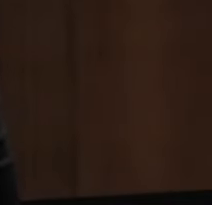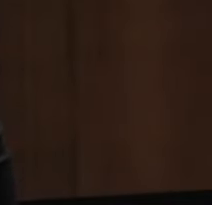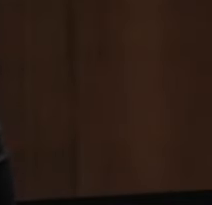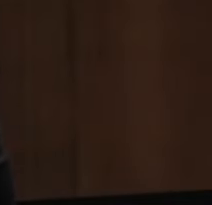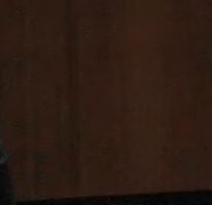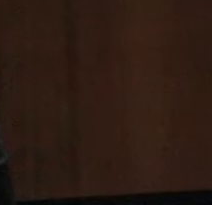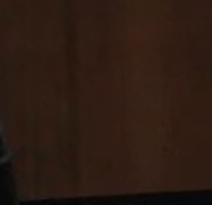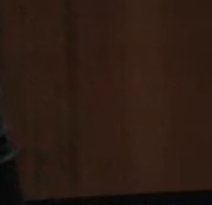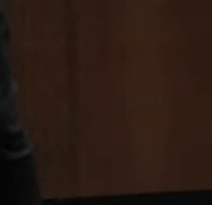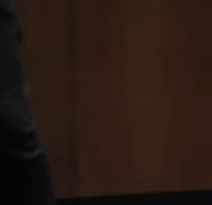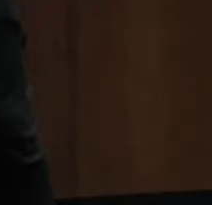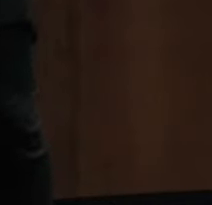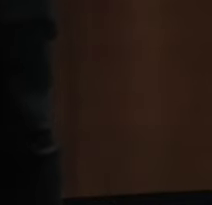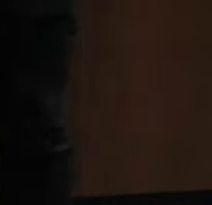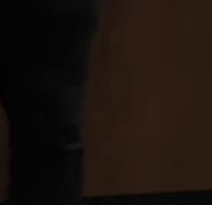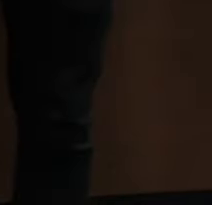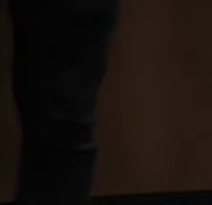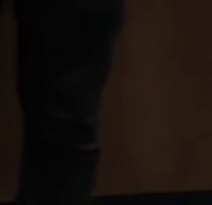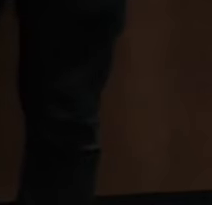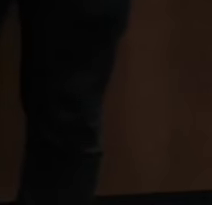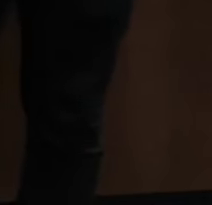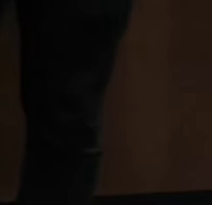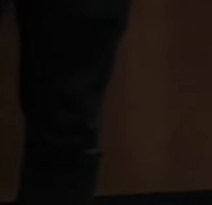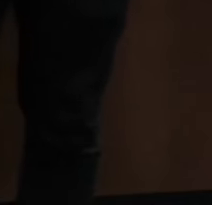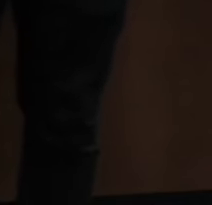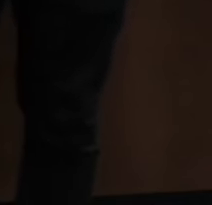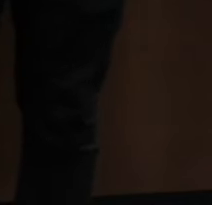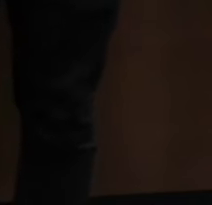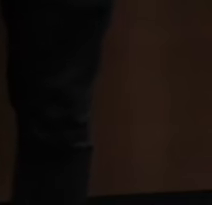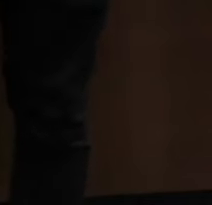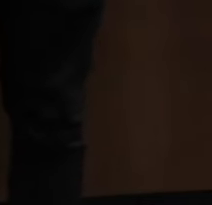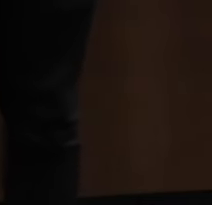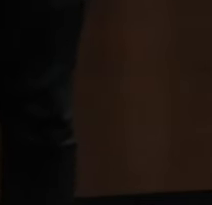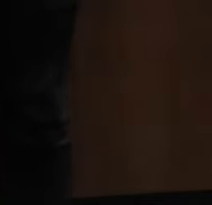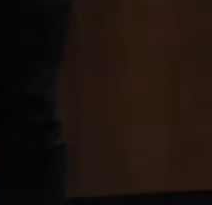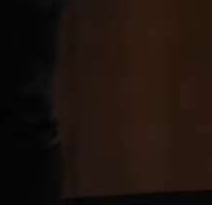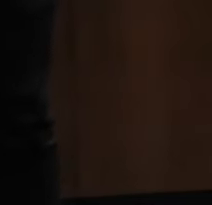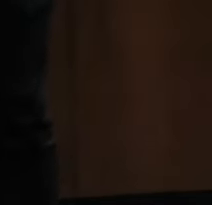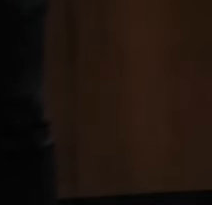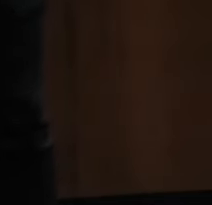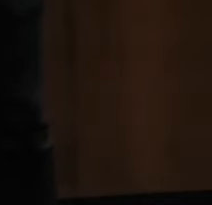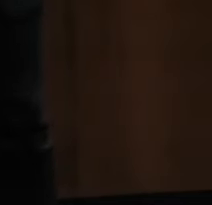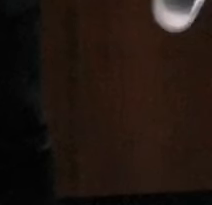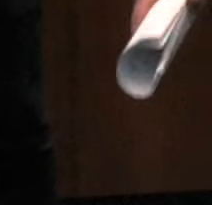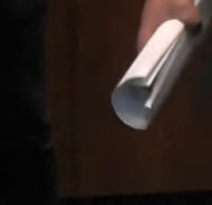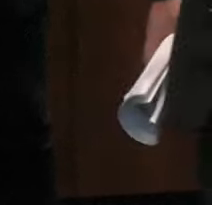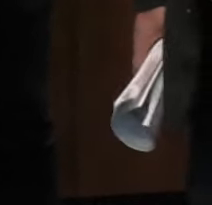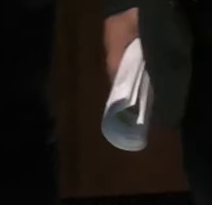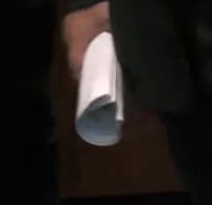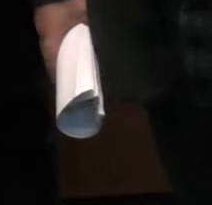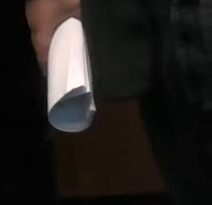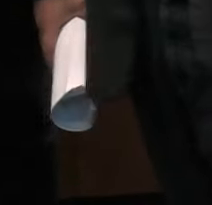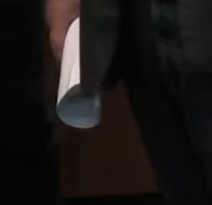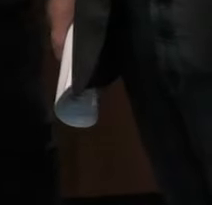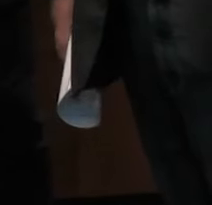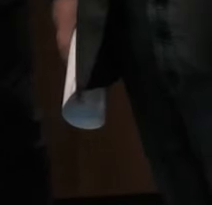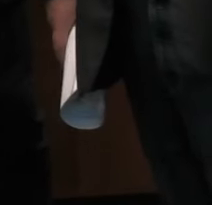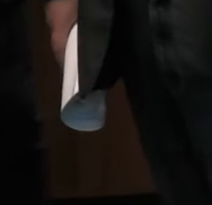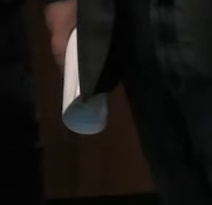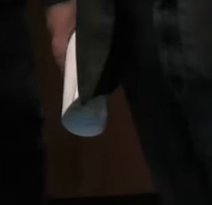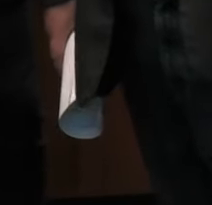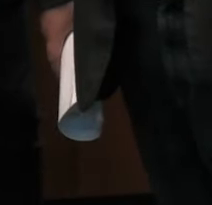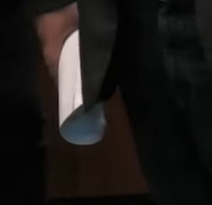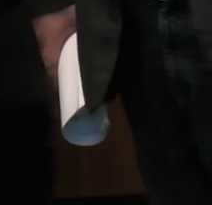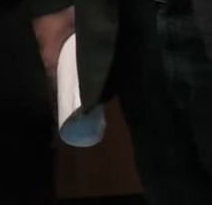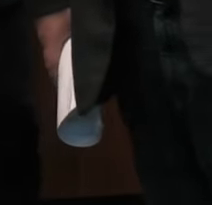à gestão e operação do fundo. 2. Elaborar e apresentar a proposta orçamentária do fundo a ser submetida à Assembleia Legislativa do Estado do Rio de